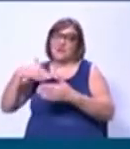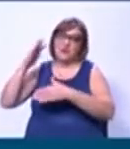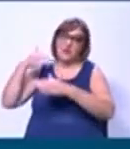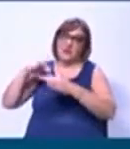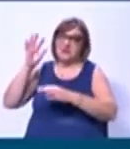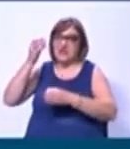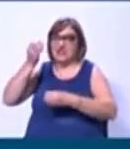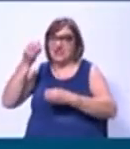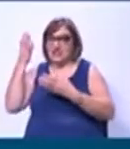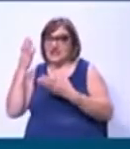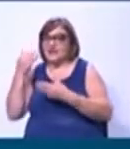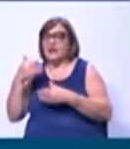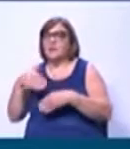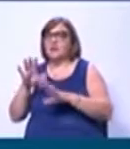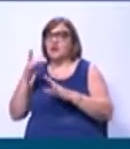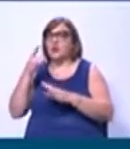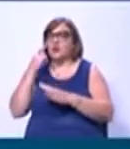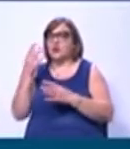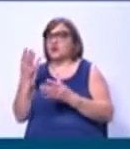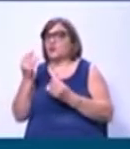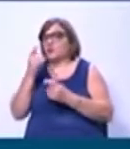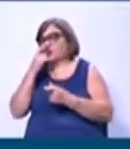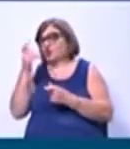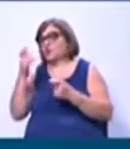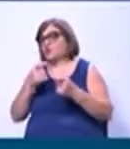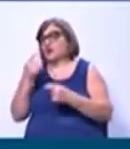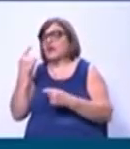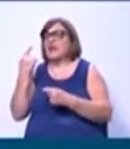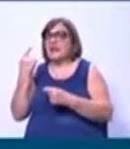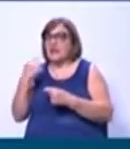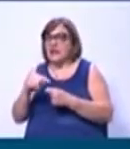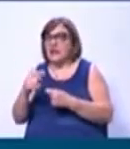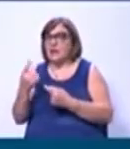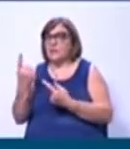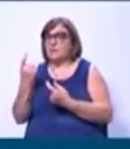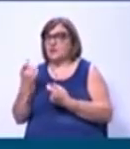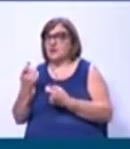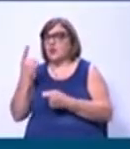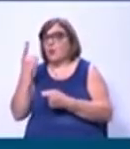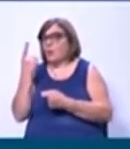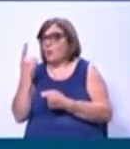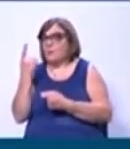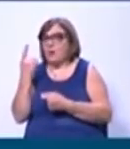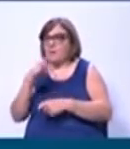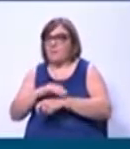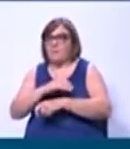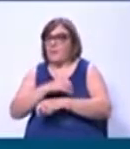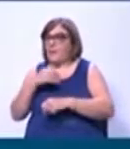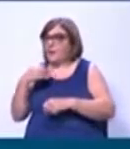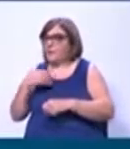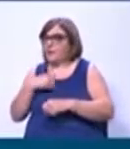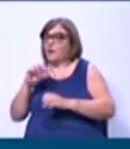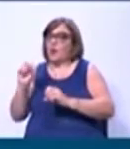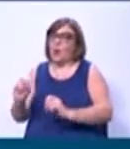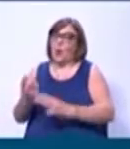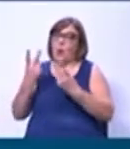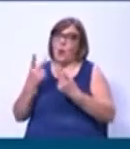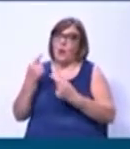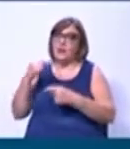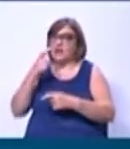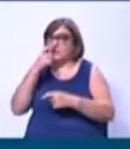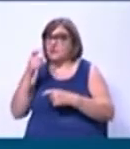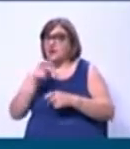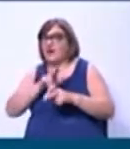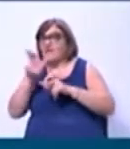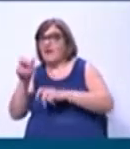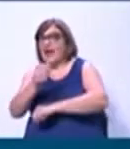quase me esqueci. Uhum. Mas conheço imensas pessoas que tiveram de recorrer a uma médica, não é? Ou então há aquelas pessoas que vão